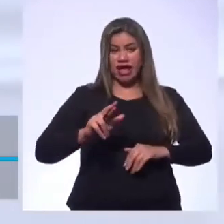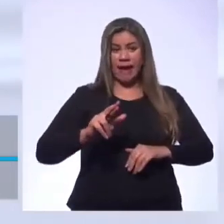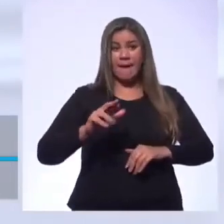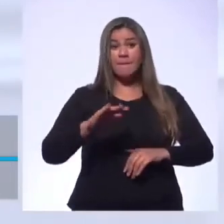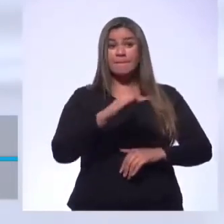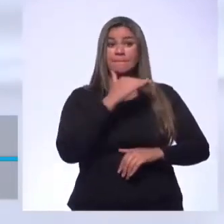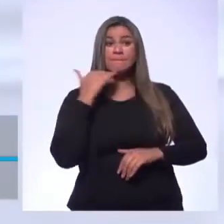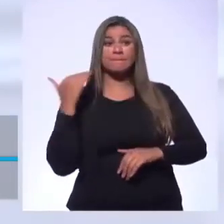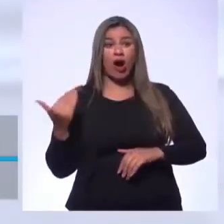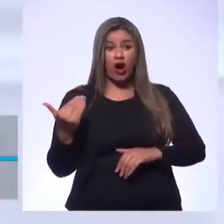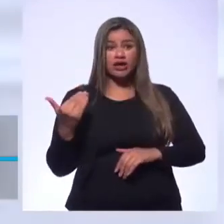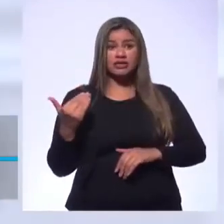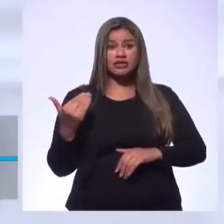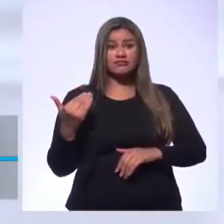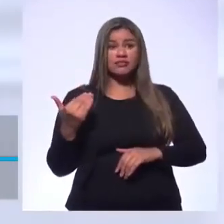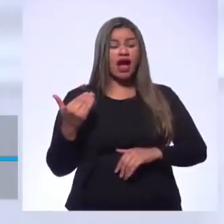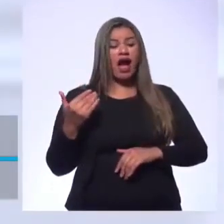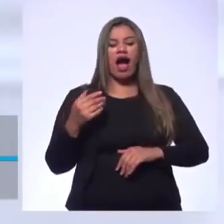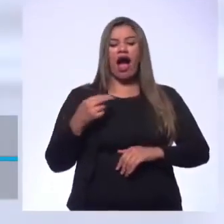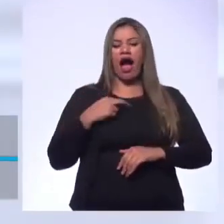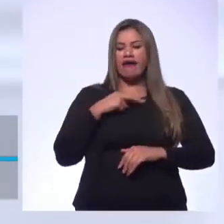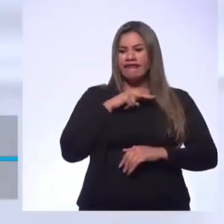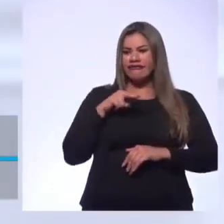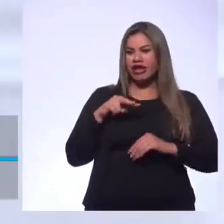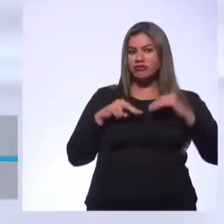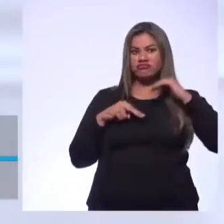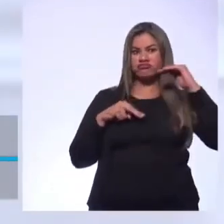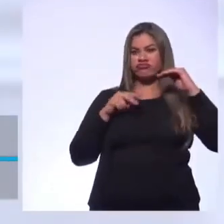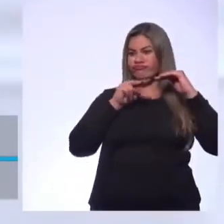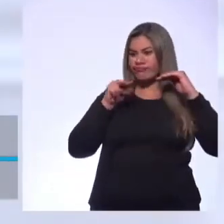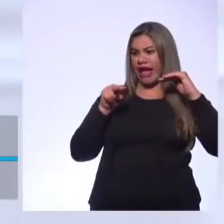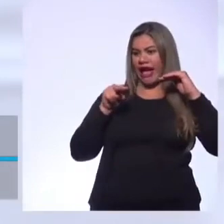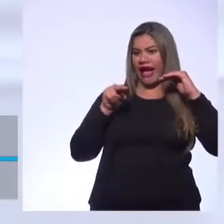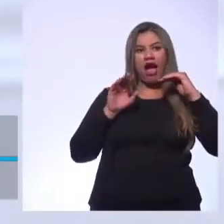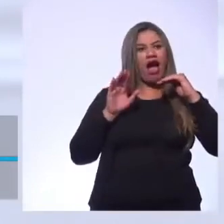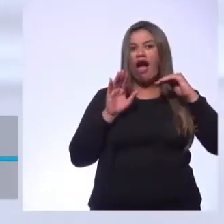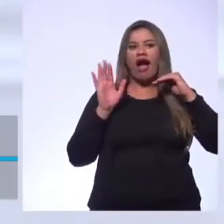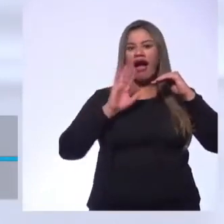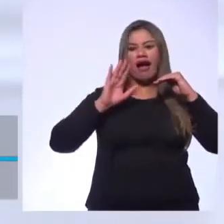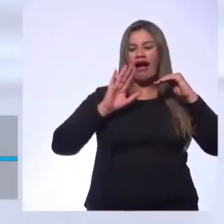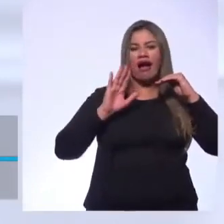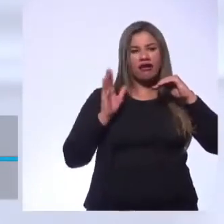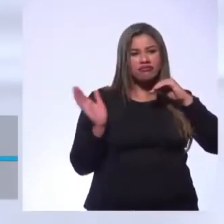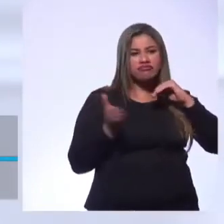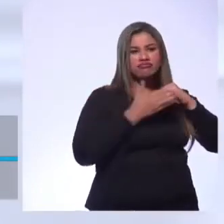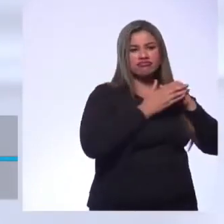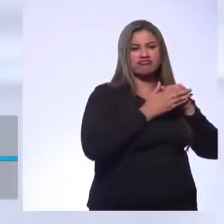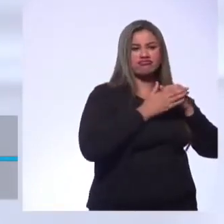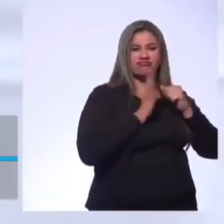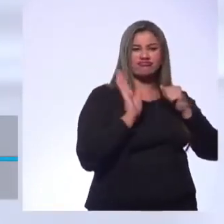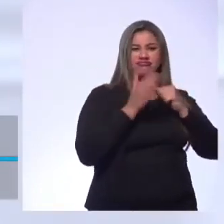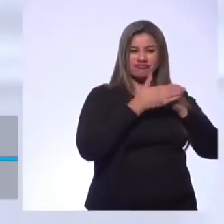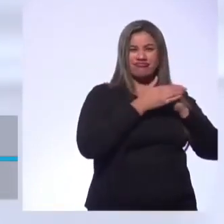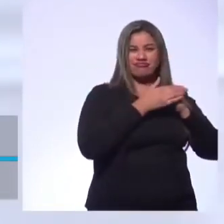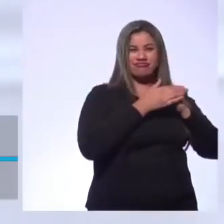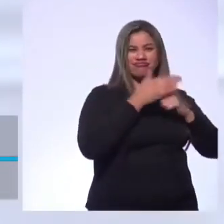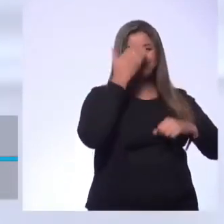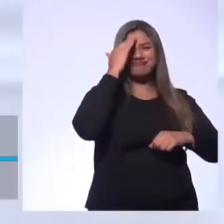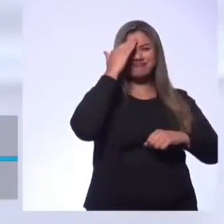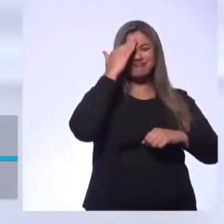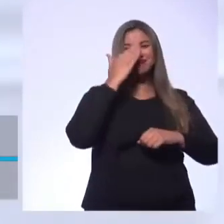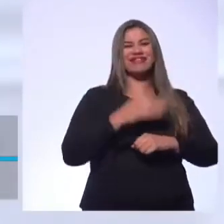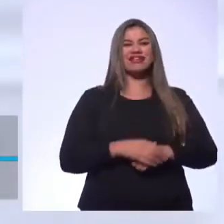mata um rato e deixa 40 da ninhada vivo. O bom veneno para matar rato, ele demora 2, 3 dias para começar a